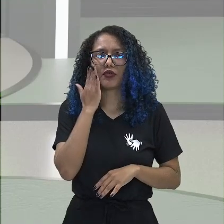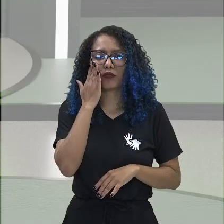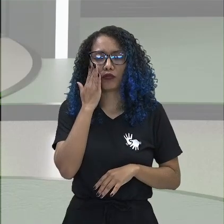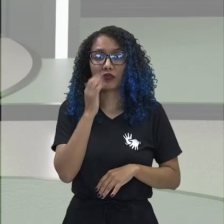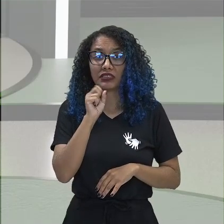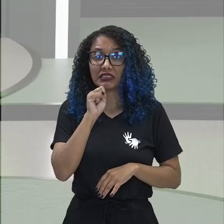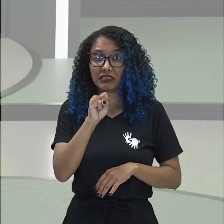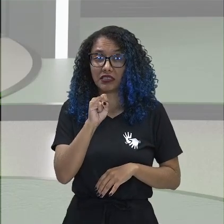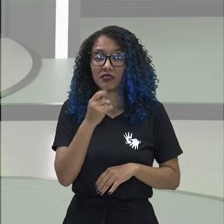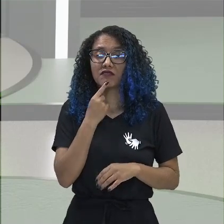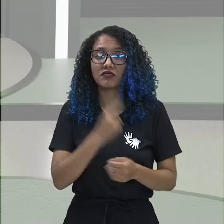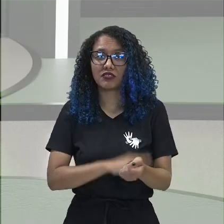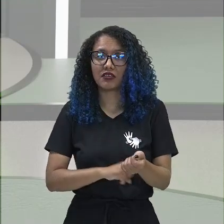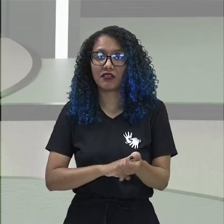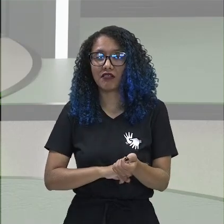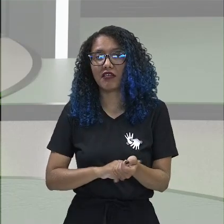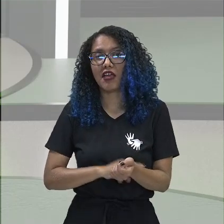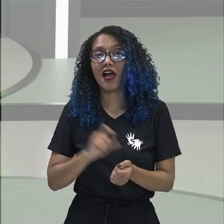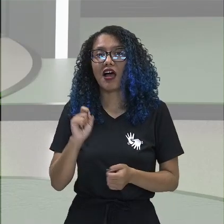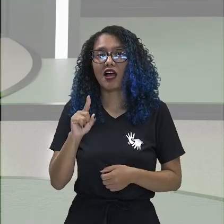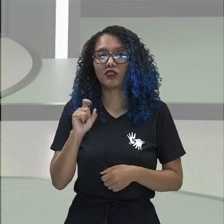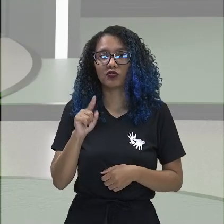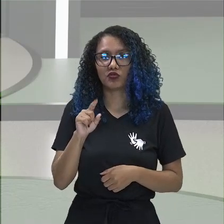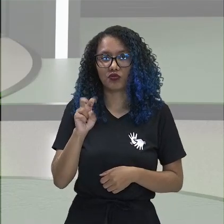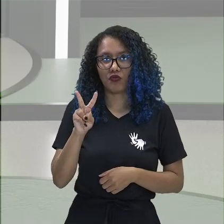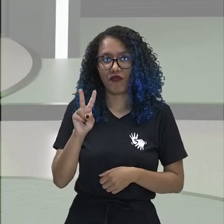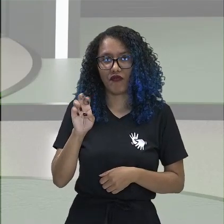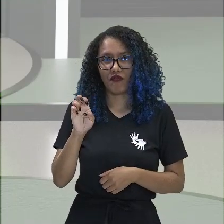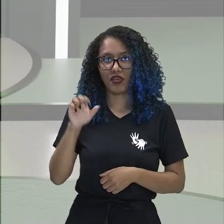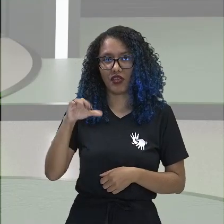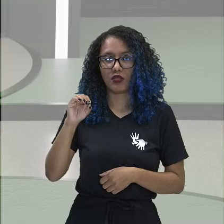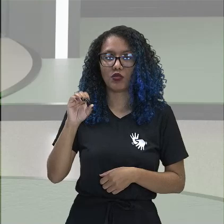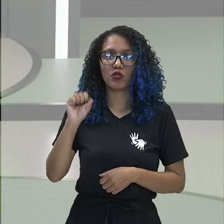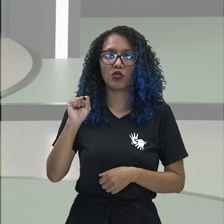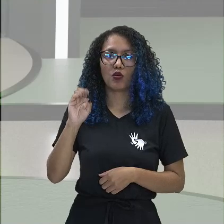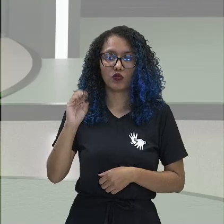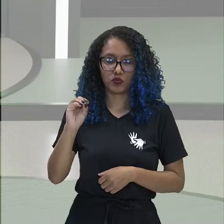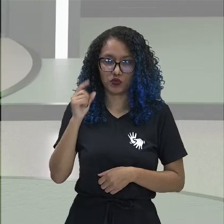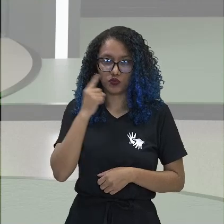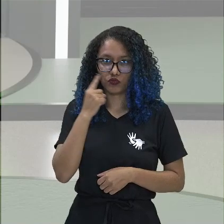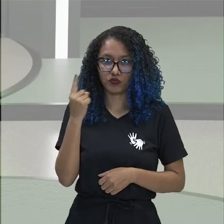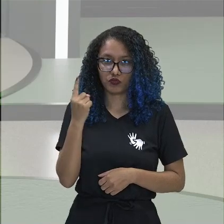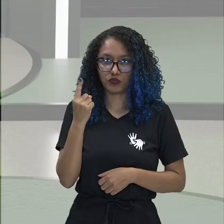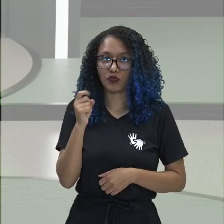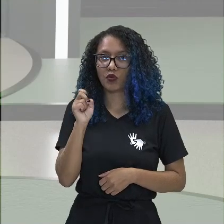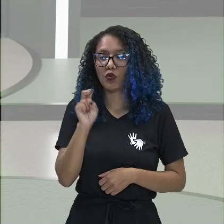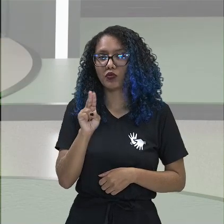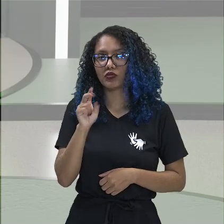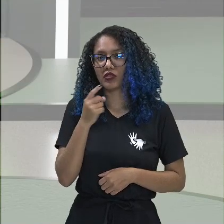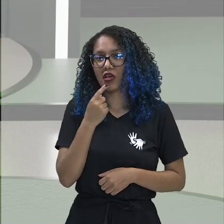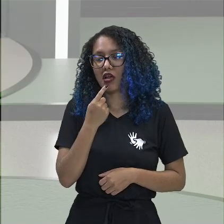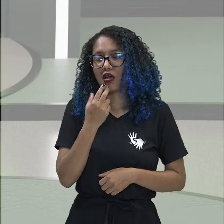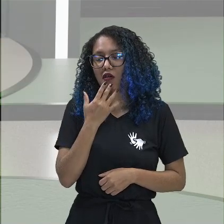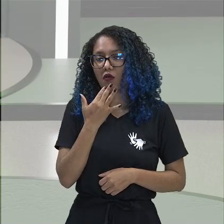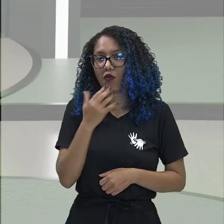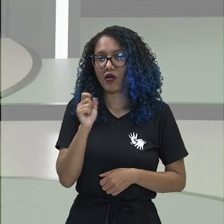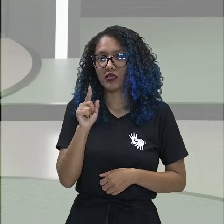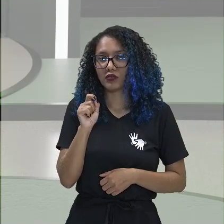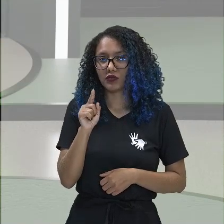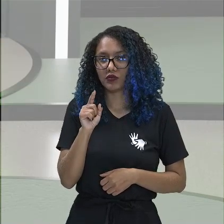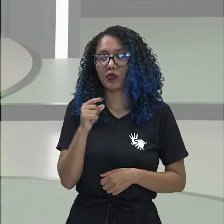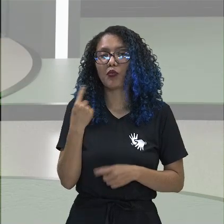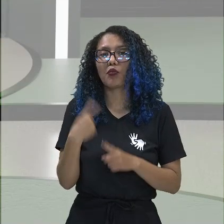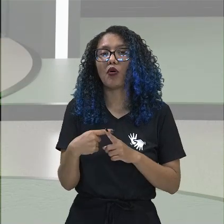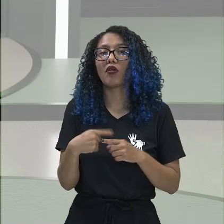é venoso e ele é ilustrado na cor azul, porque esse sangue venoso ele está rico em CO2,